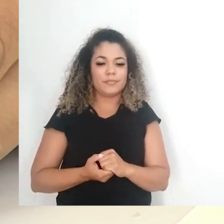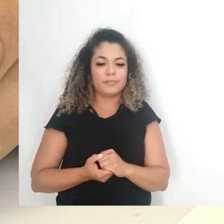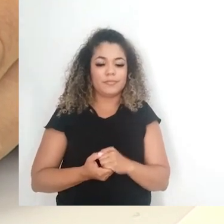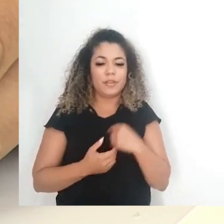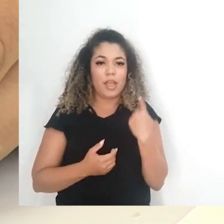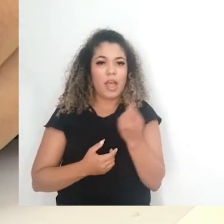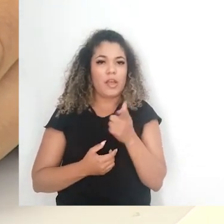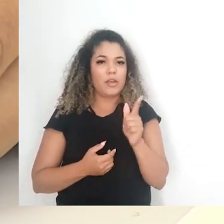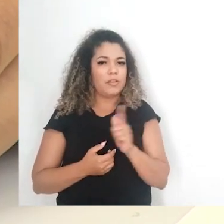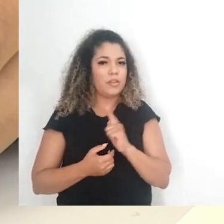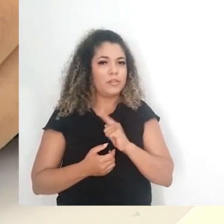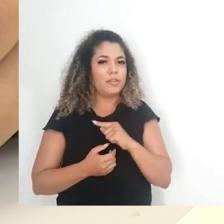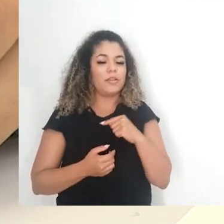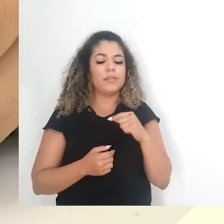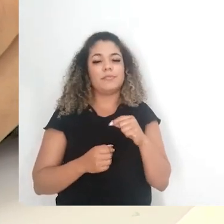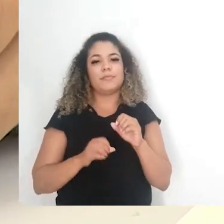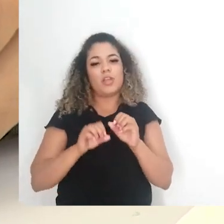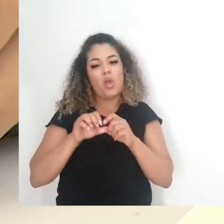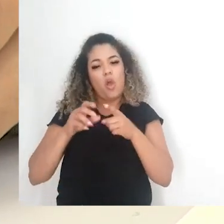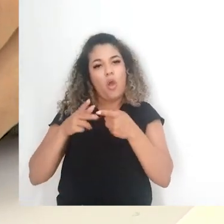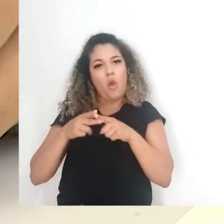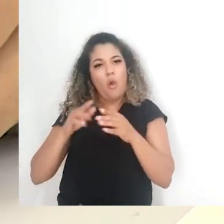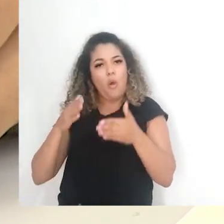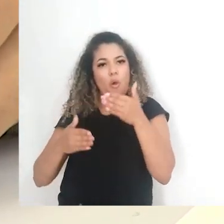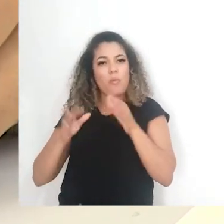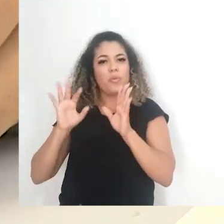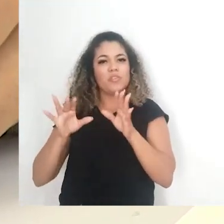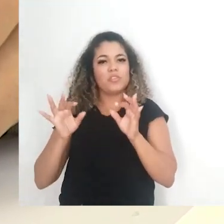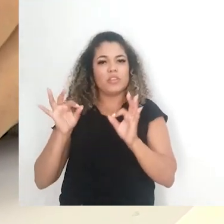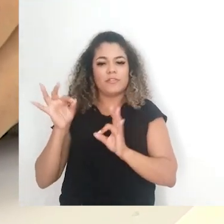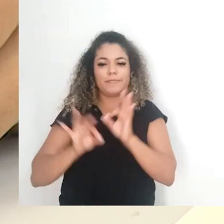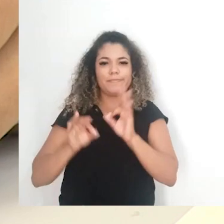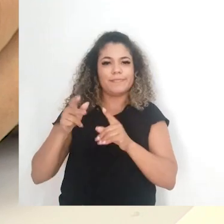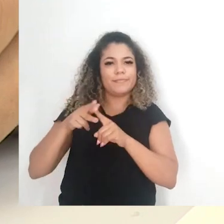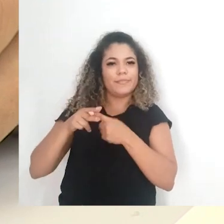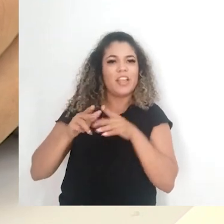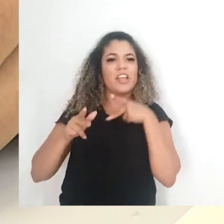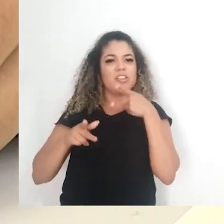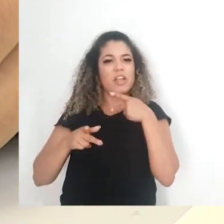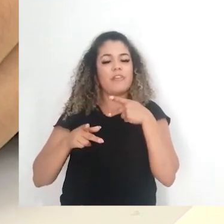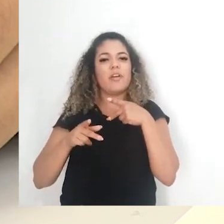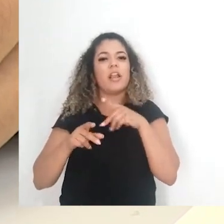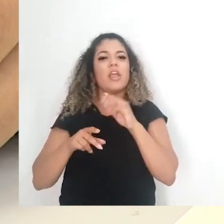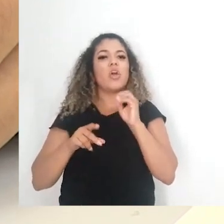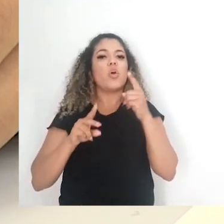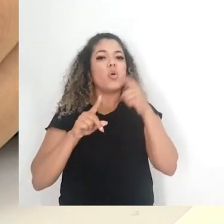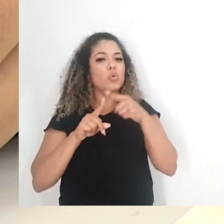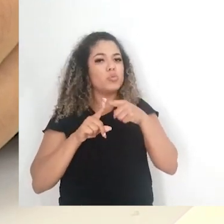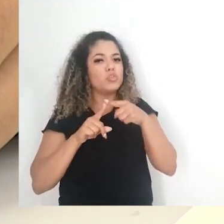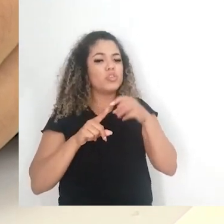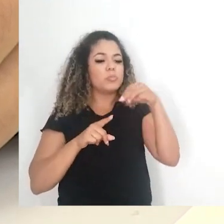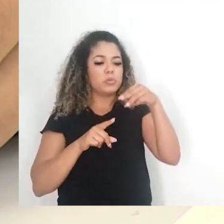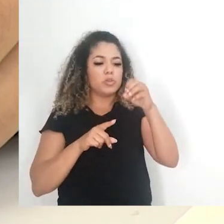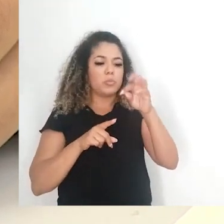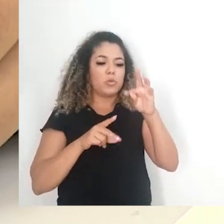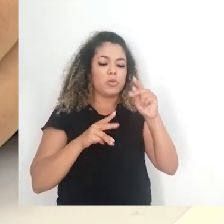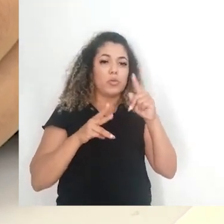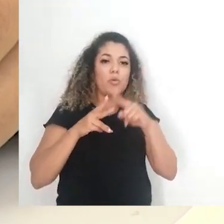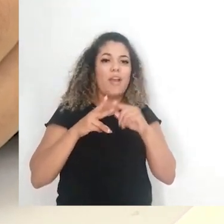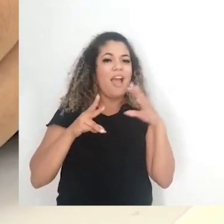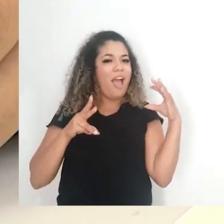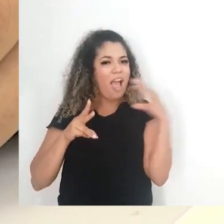E assim, nós temos a nossa programação concluída. Eu defini o motor, eu defini